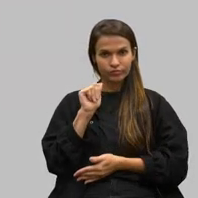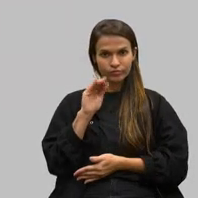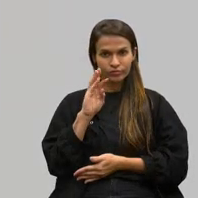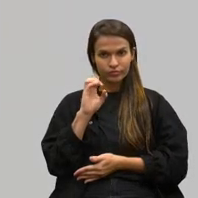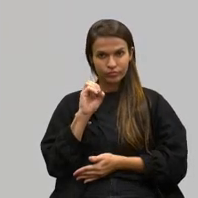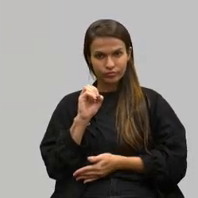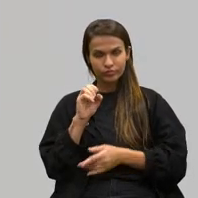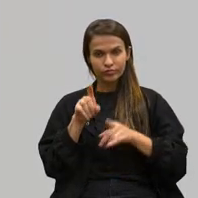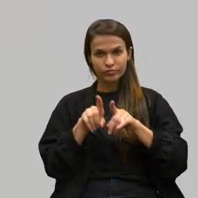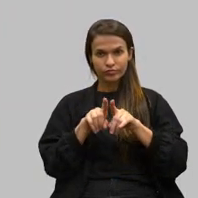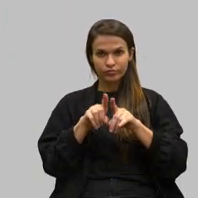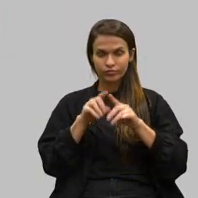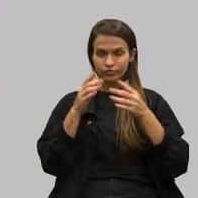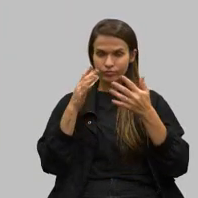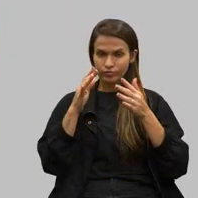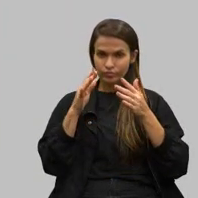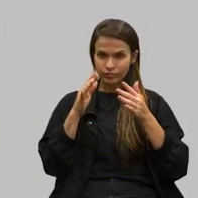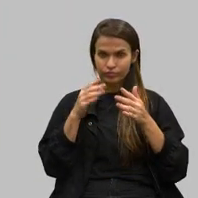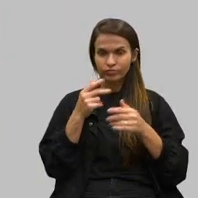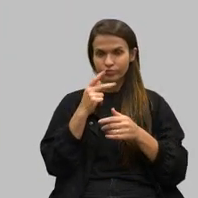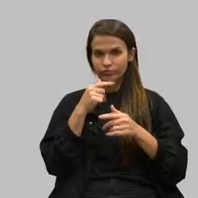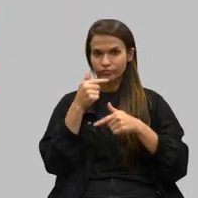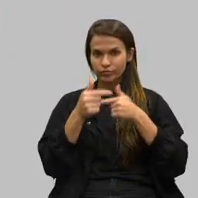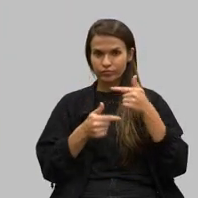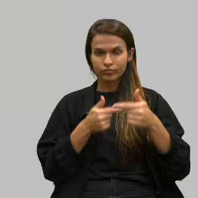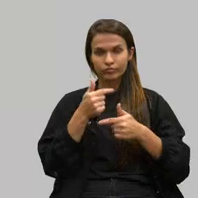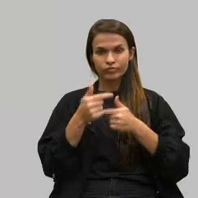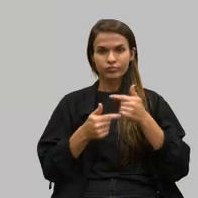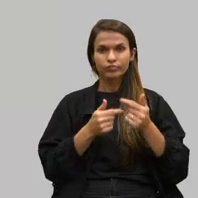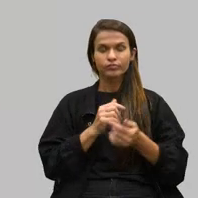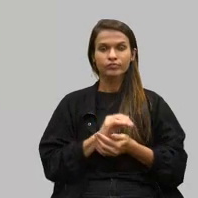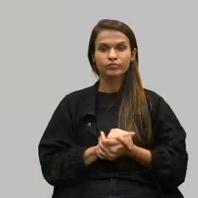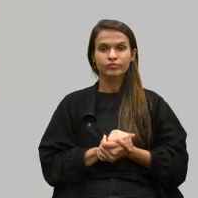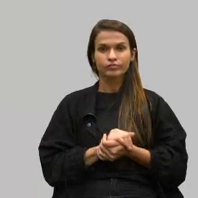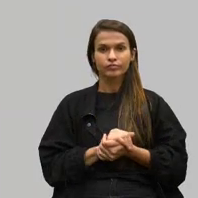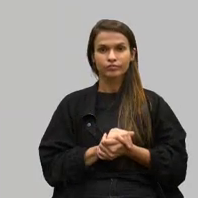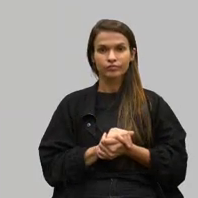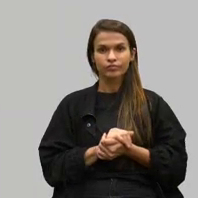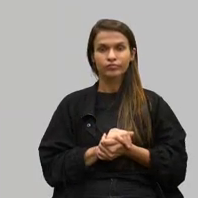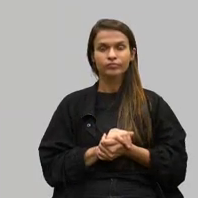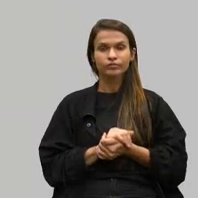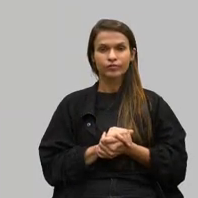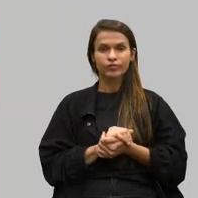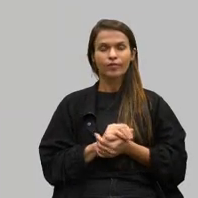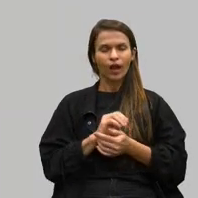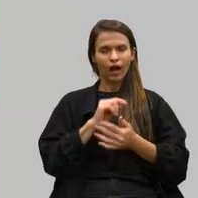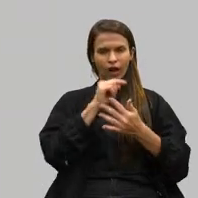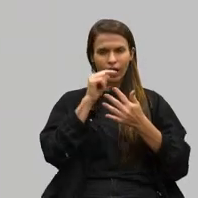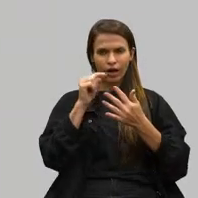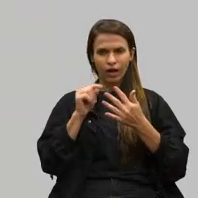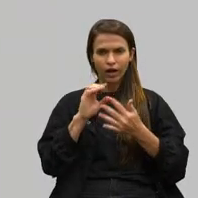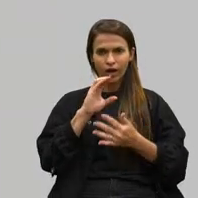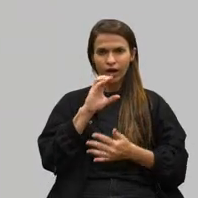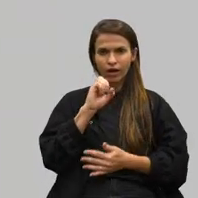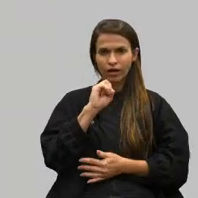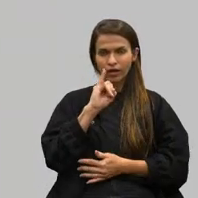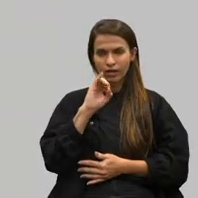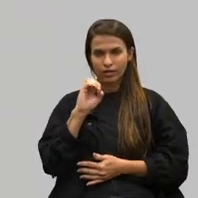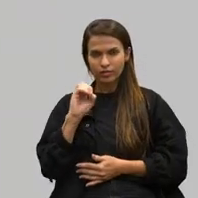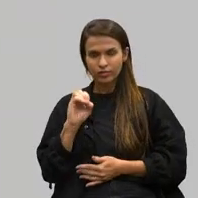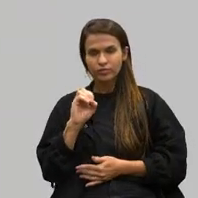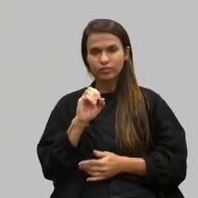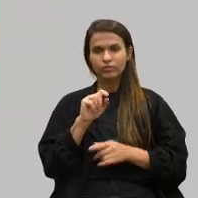parabenizar pelo seu belo trabalho, saudar o deputado Elude, Cássio Arantes, o nosso